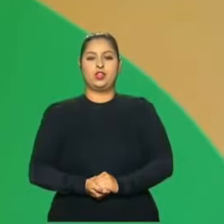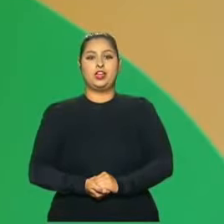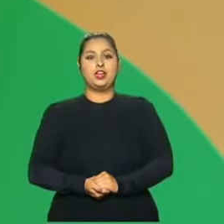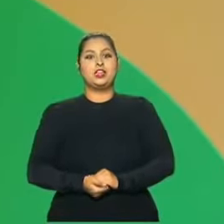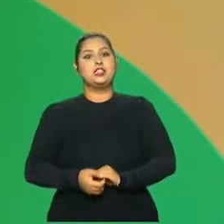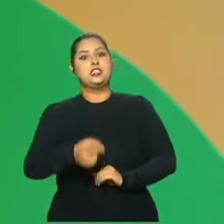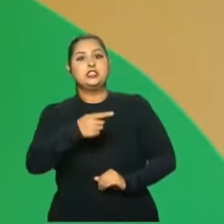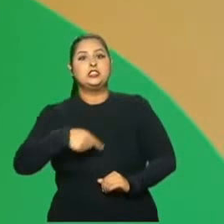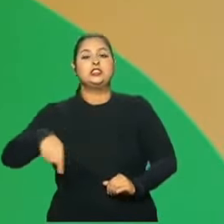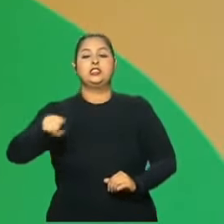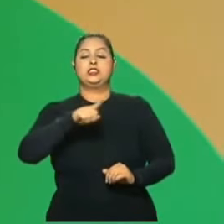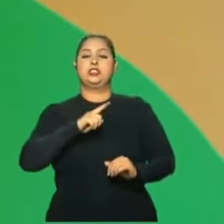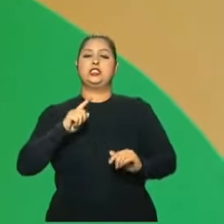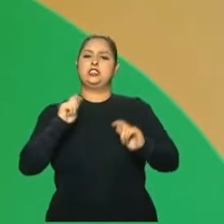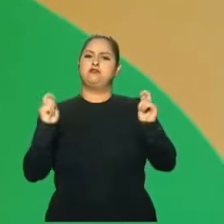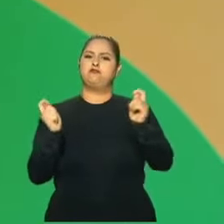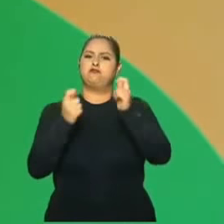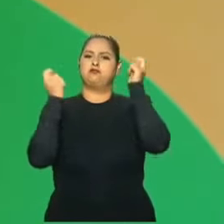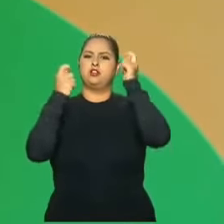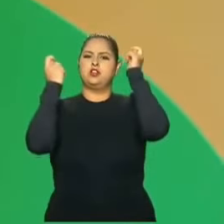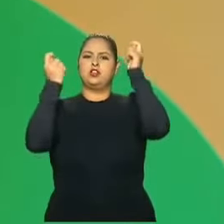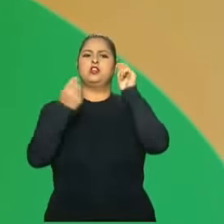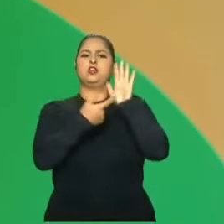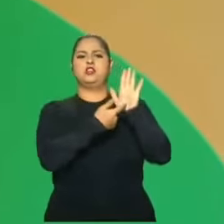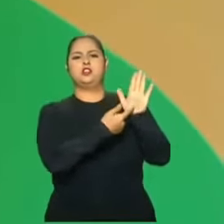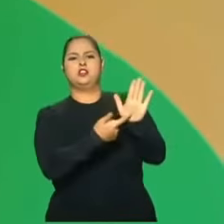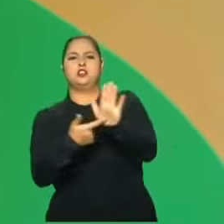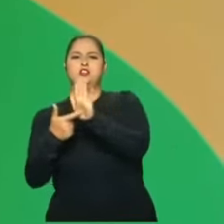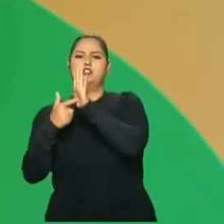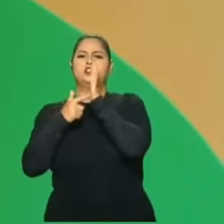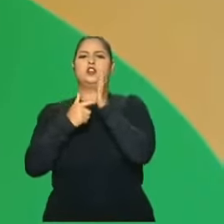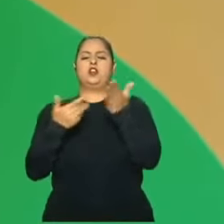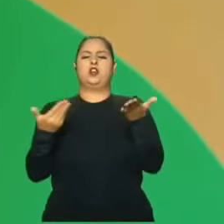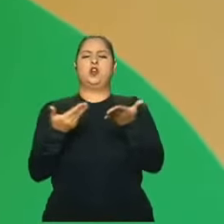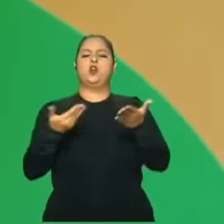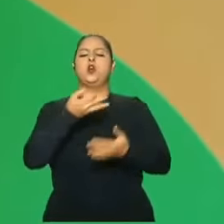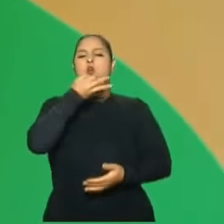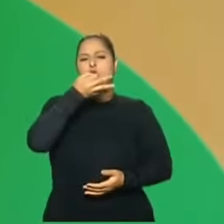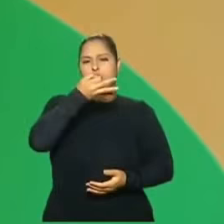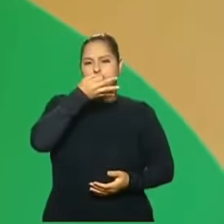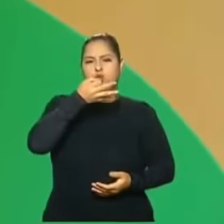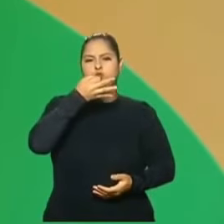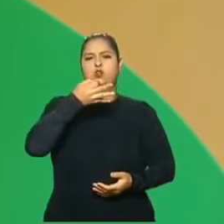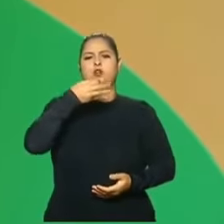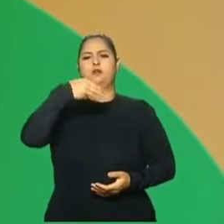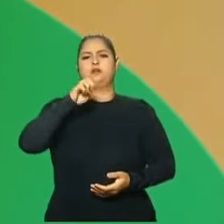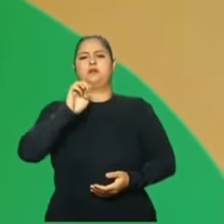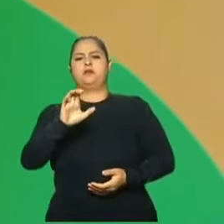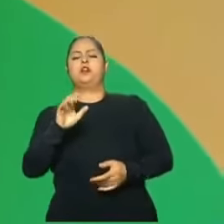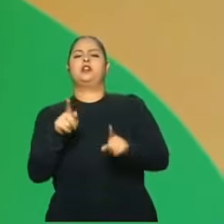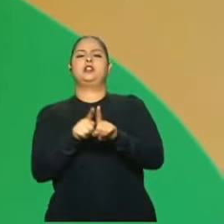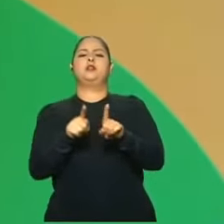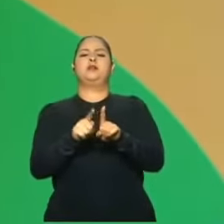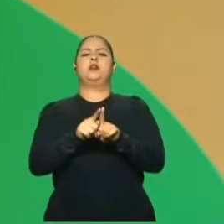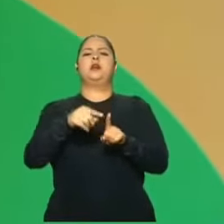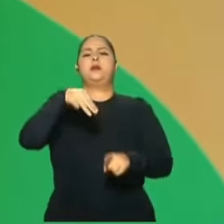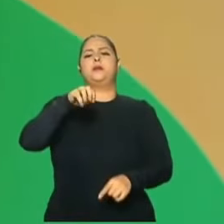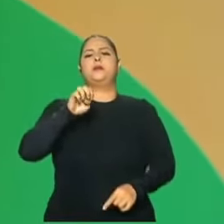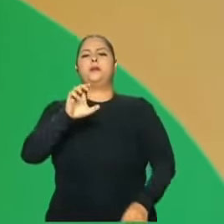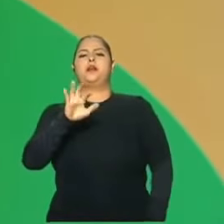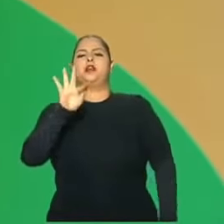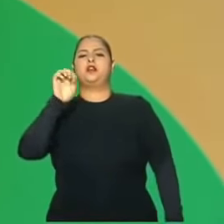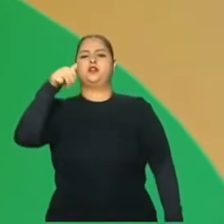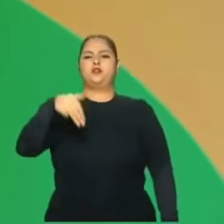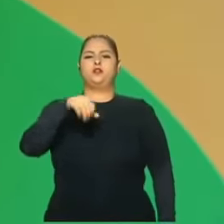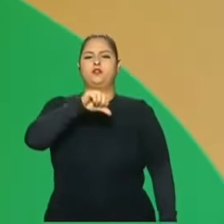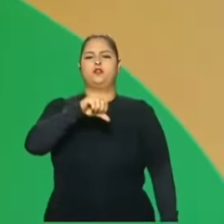Nosso evento está sendo transmitido pelos 800 kHz da Rádio MEC, pela MEC FM 99,3 no Rio